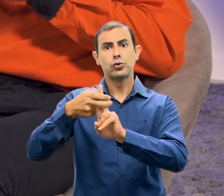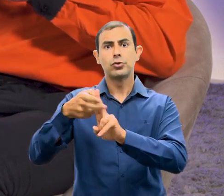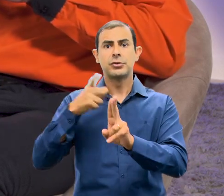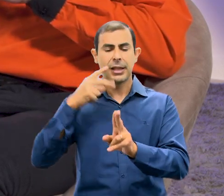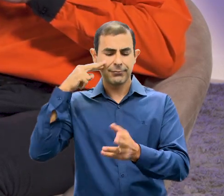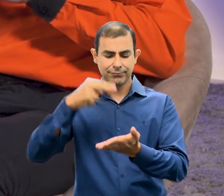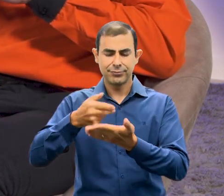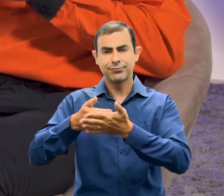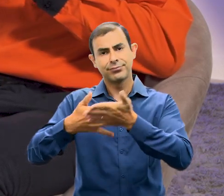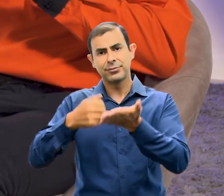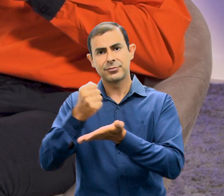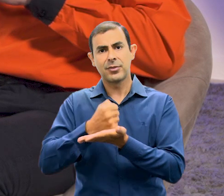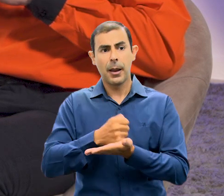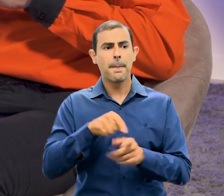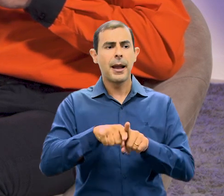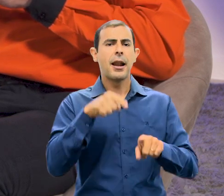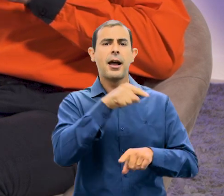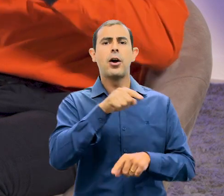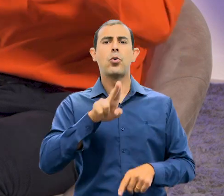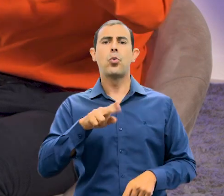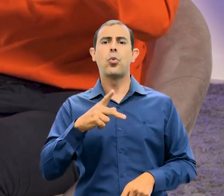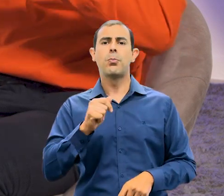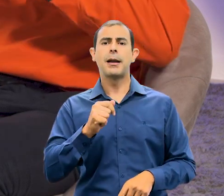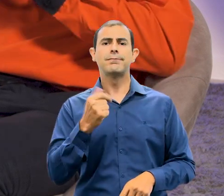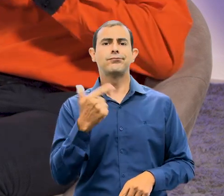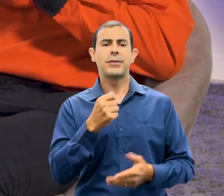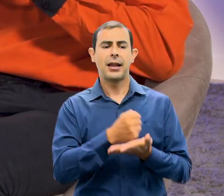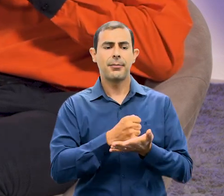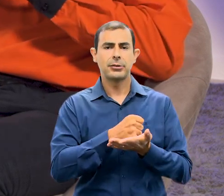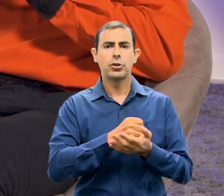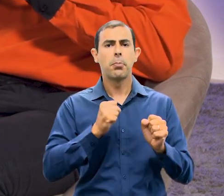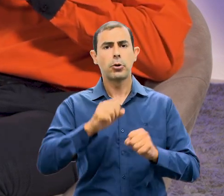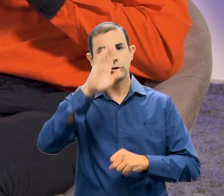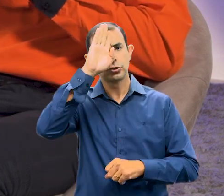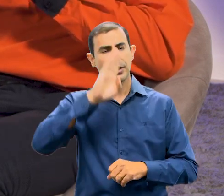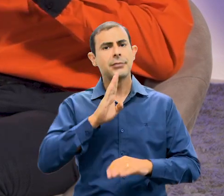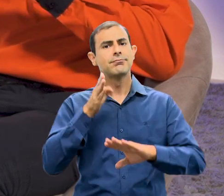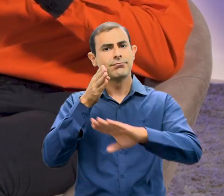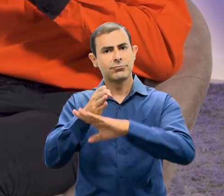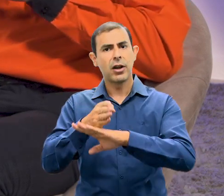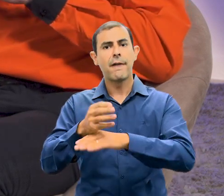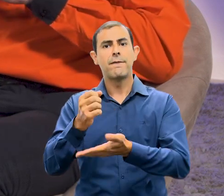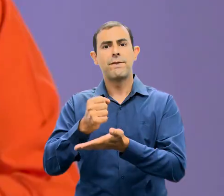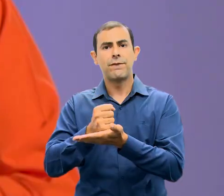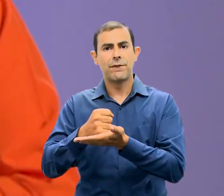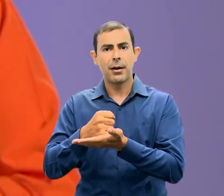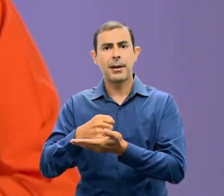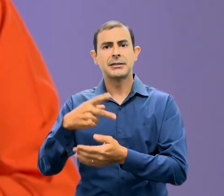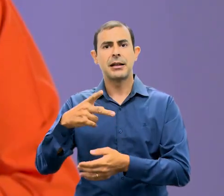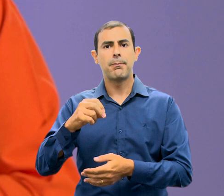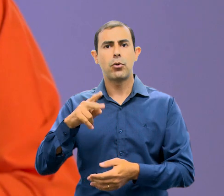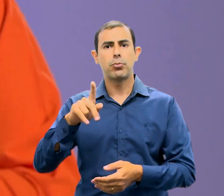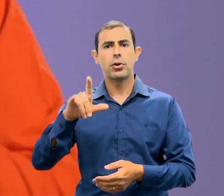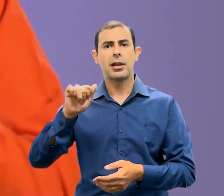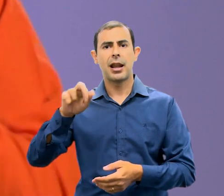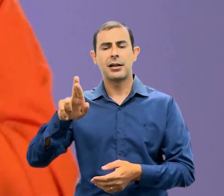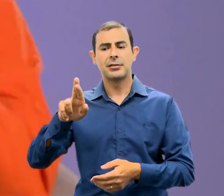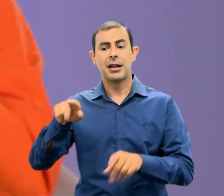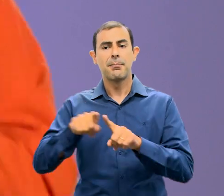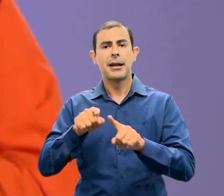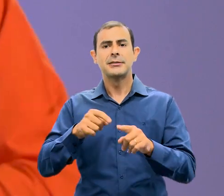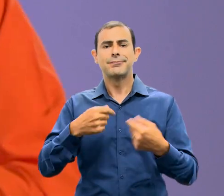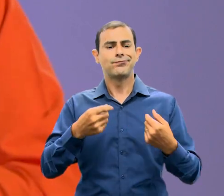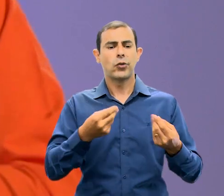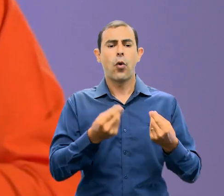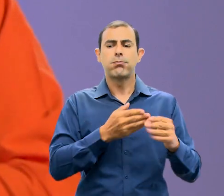farmácia da UPA dele não tem esse medicamento. Ele pode pegar gratuitamente na farmácia popular, mas ele não tem dinheiro para deslocamento. Então, vamos